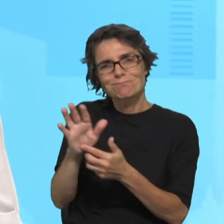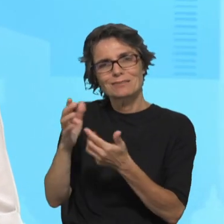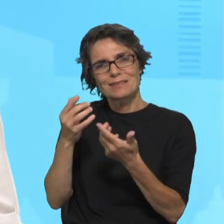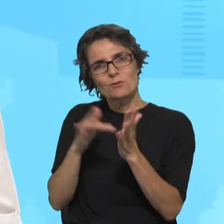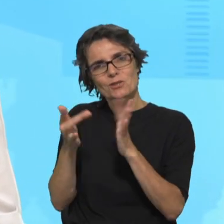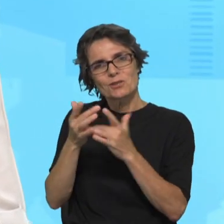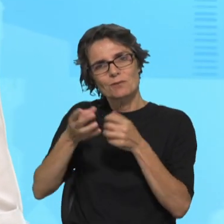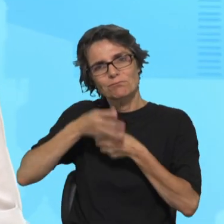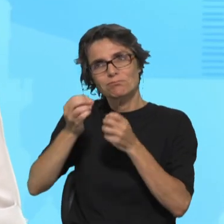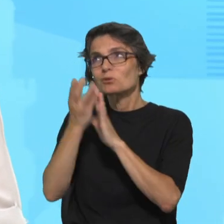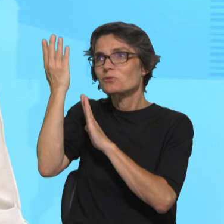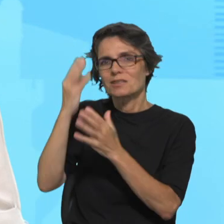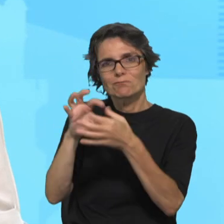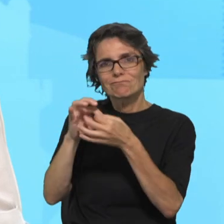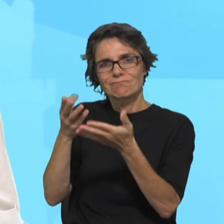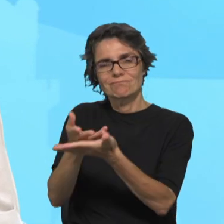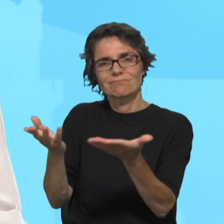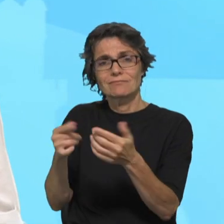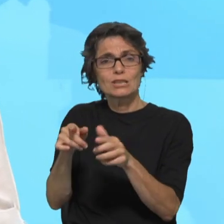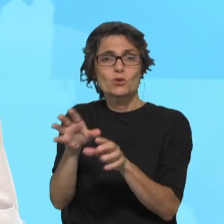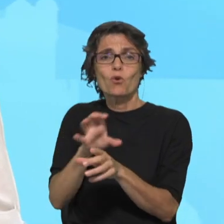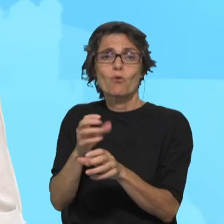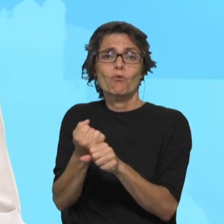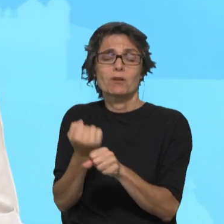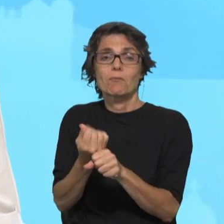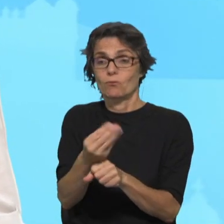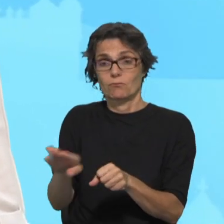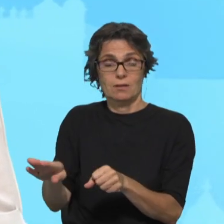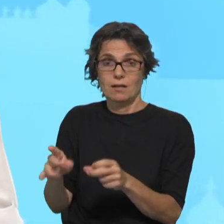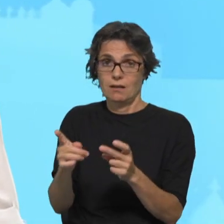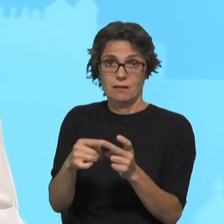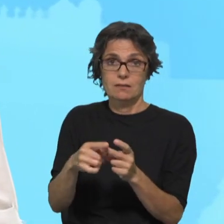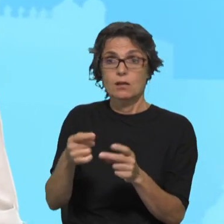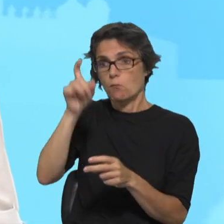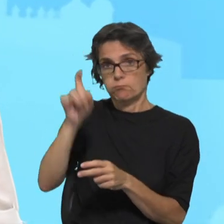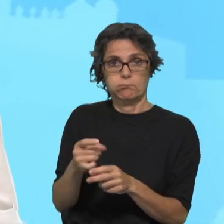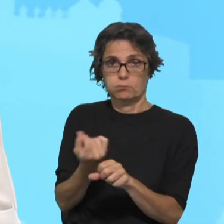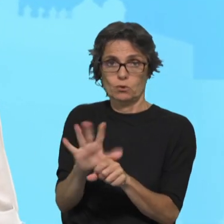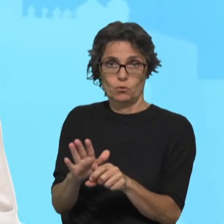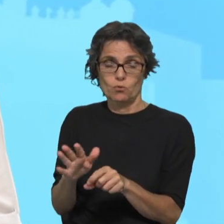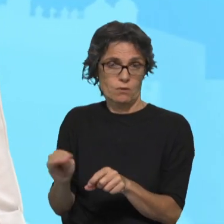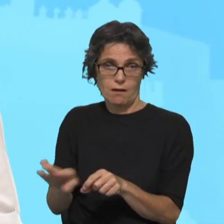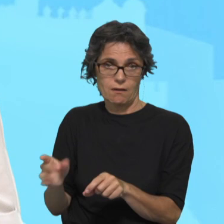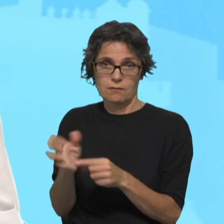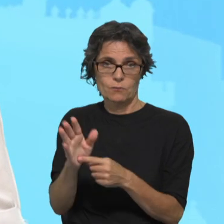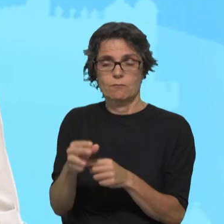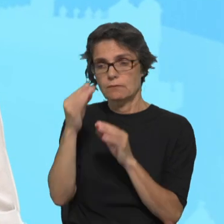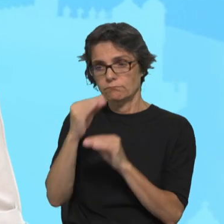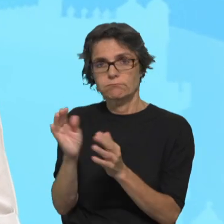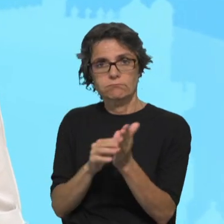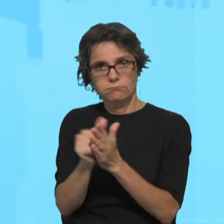nosso Deus, e fazemos também um bocadinho trabalho com crianças, estamos durante o dia com as crianças,